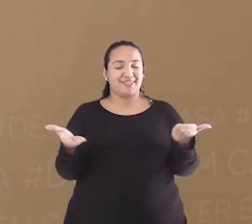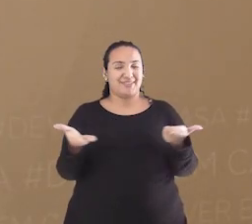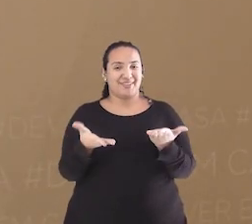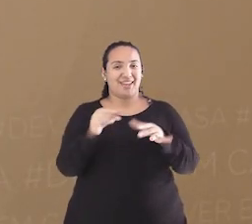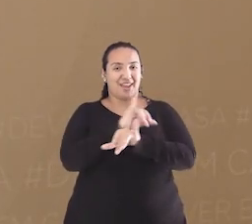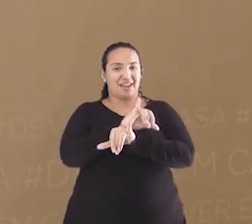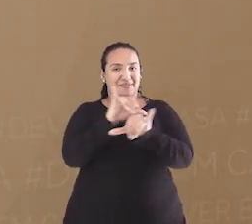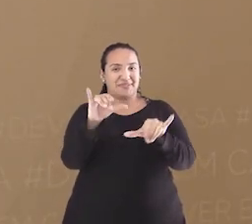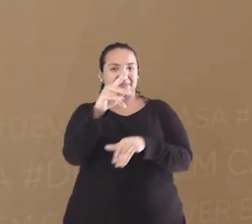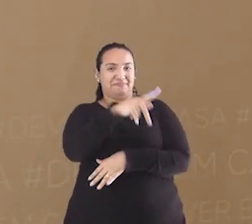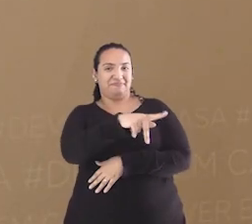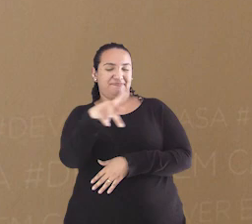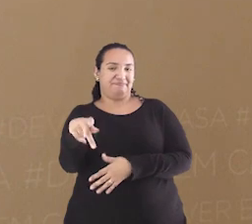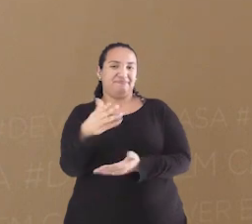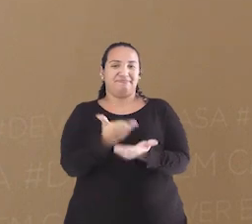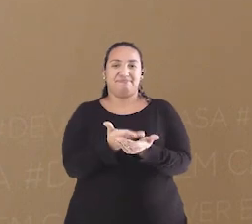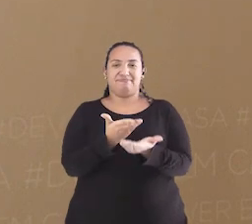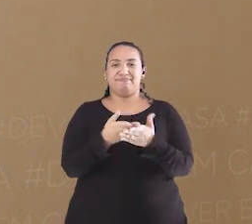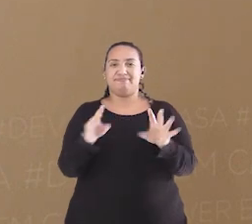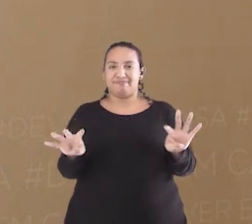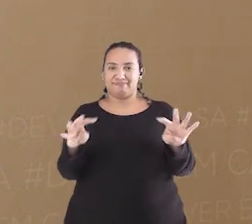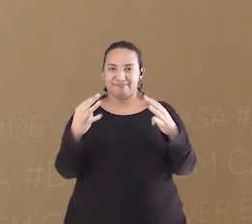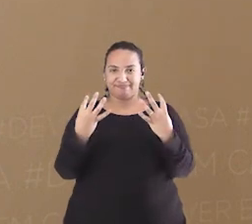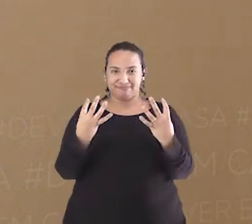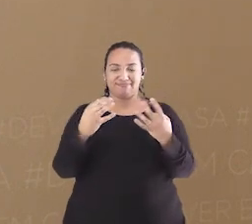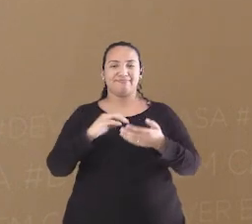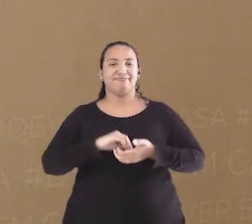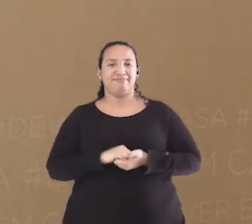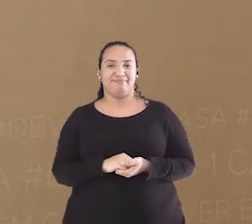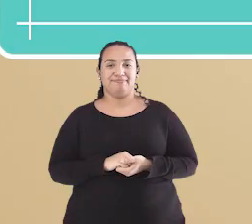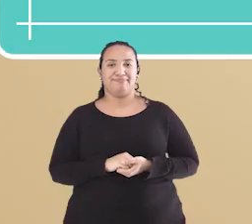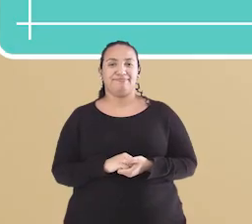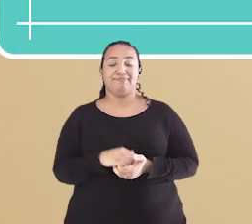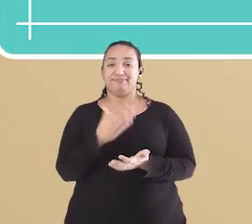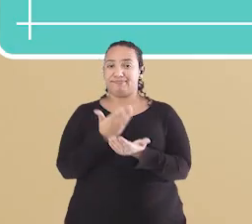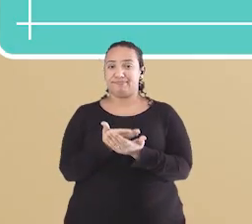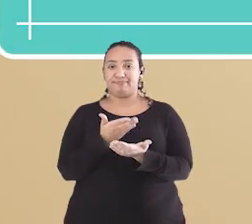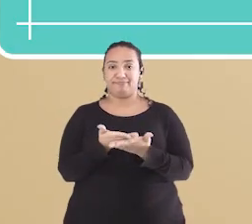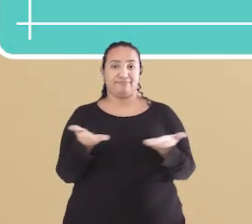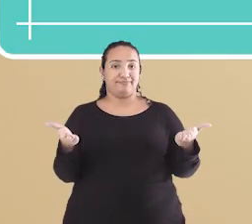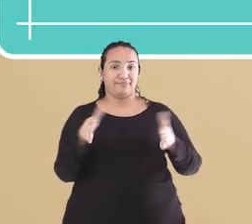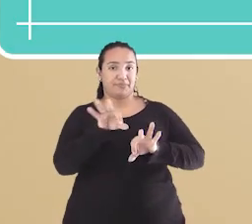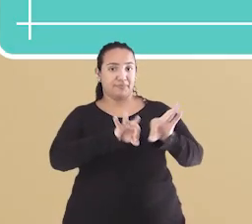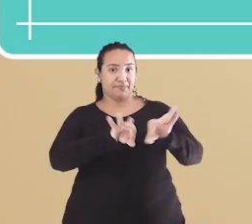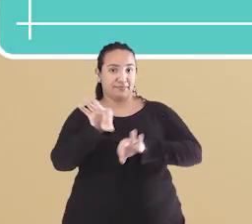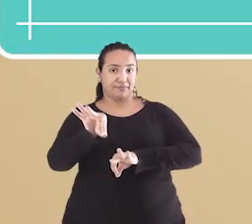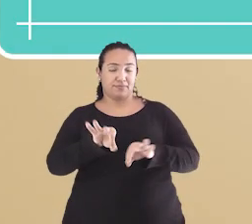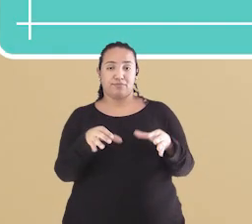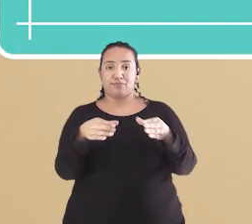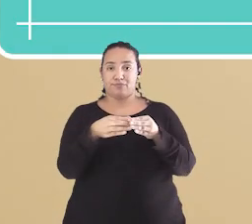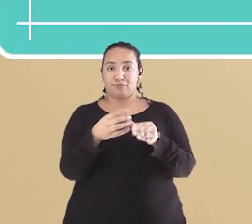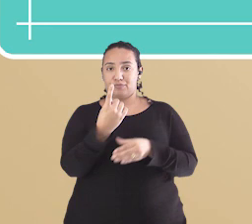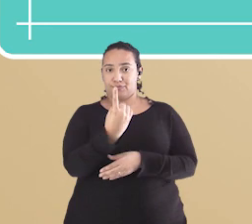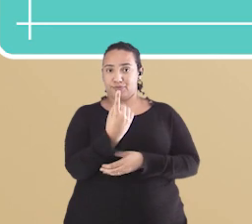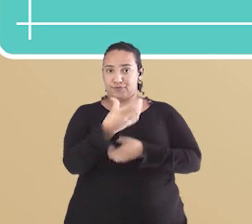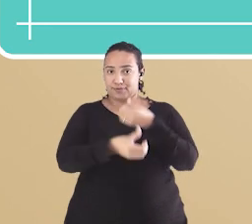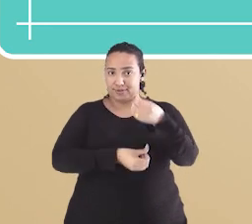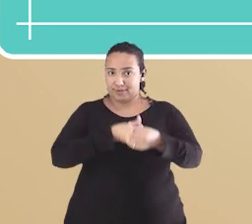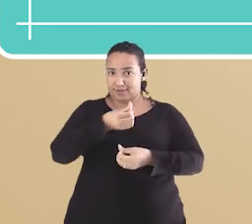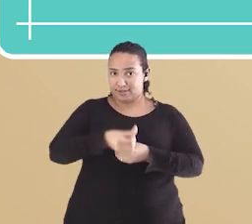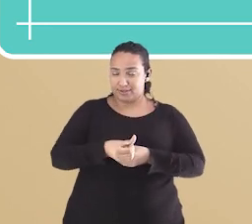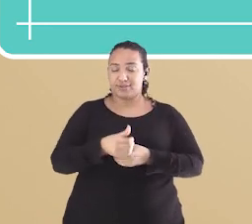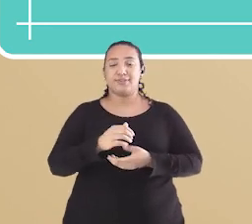passar um recado aos professores e às professoras que estão nos acompanhando. Essa aula foi planejada para o primeiro ciclo da